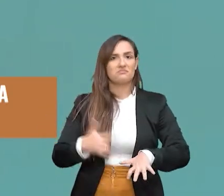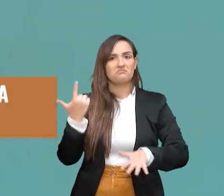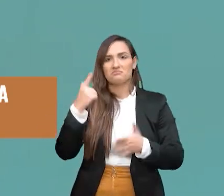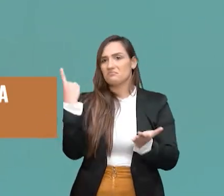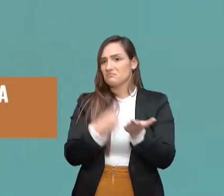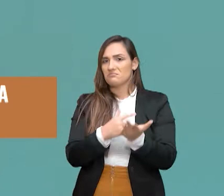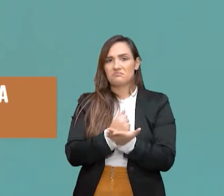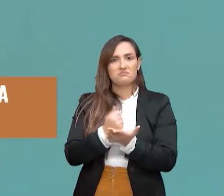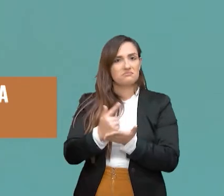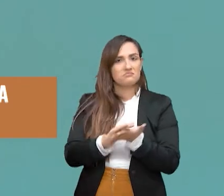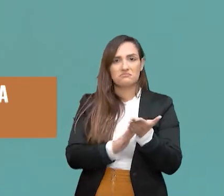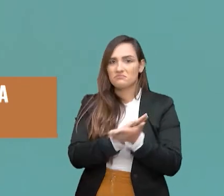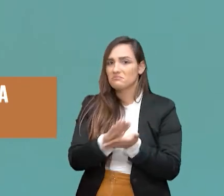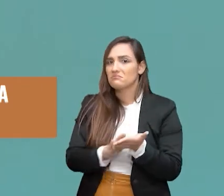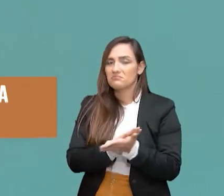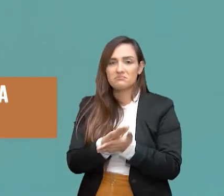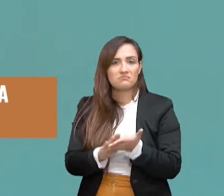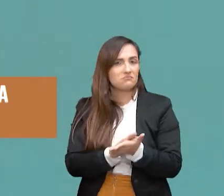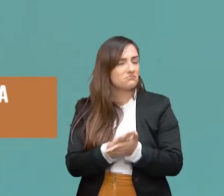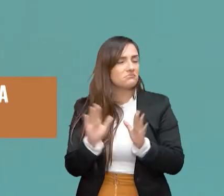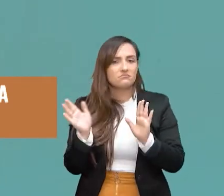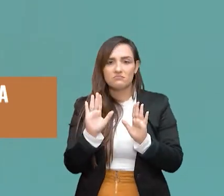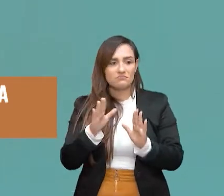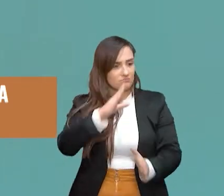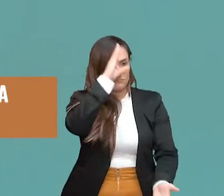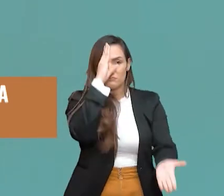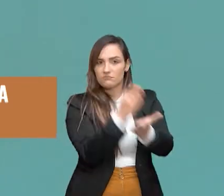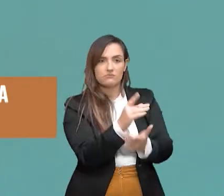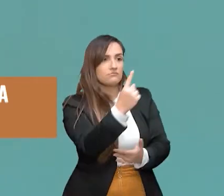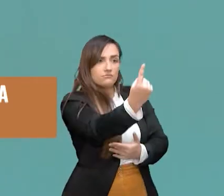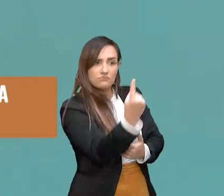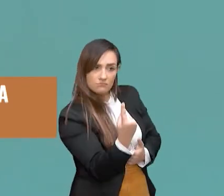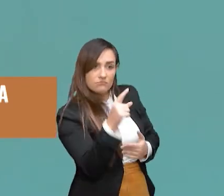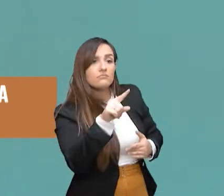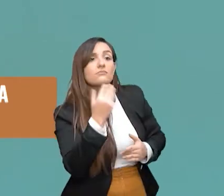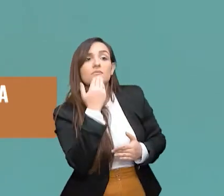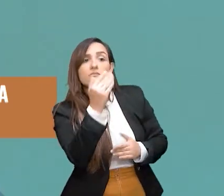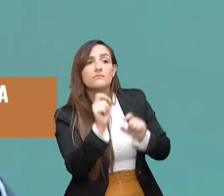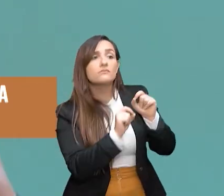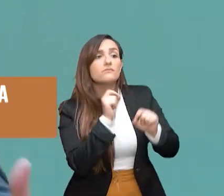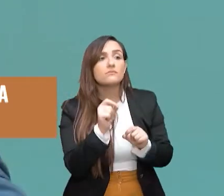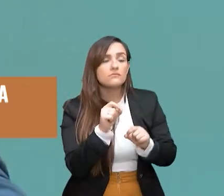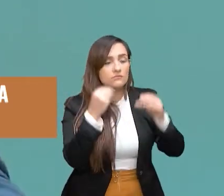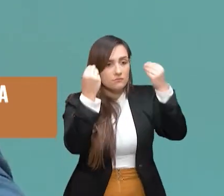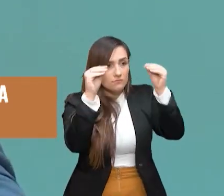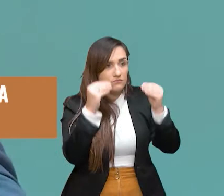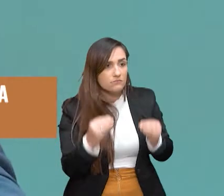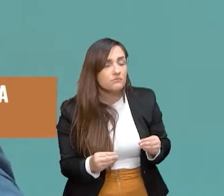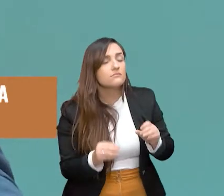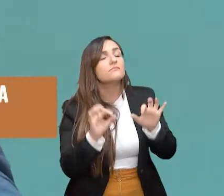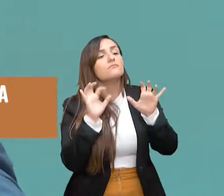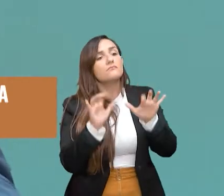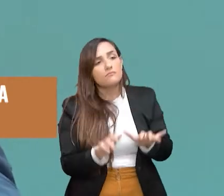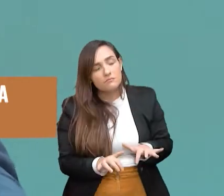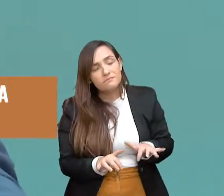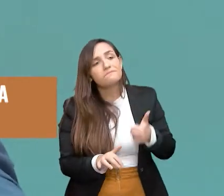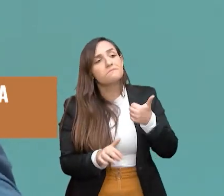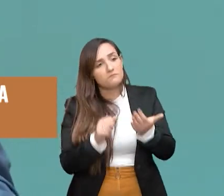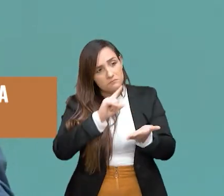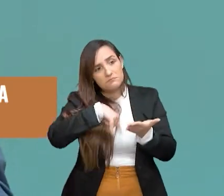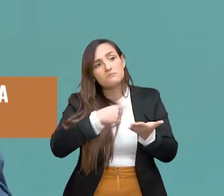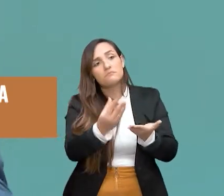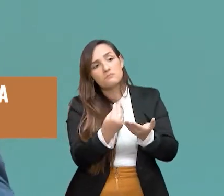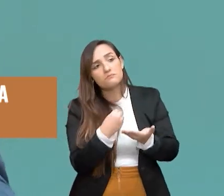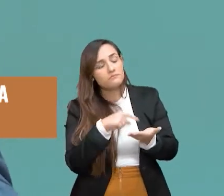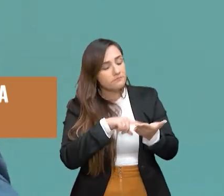atendimentos, não foi agendado para posteriormente ser atendido, não. O atendimento e a colheita de todos os documentos foi feito ali